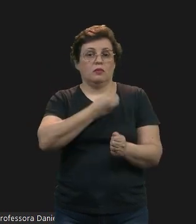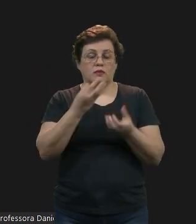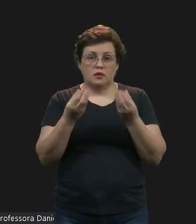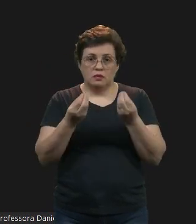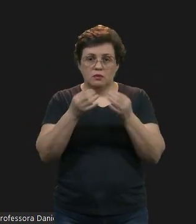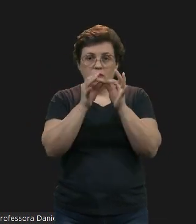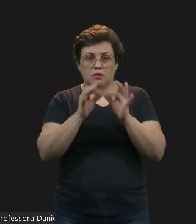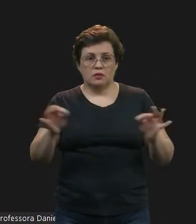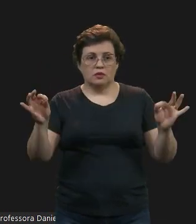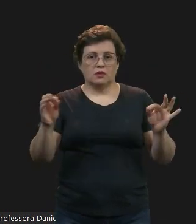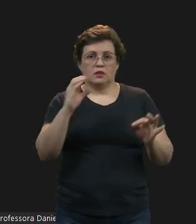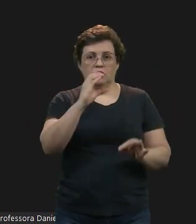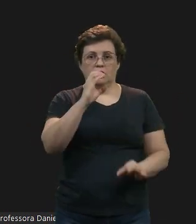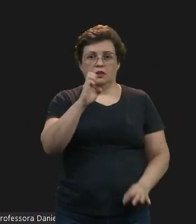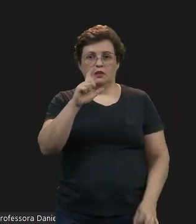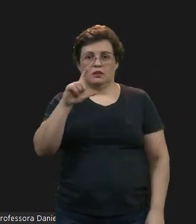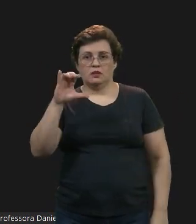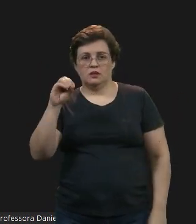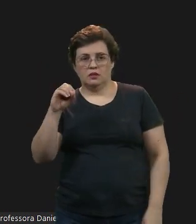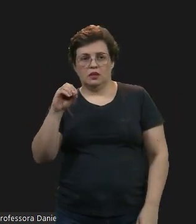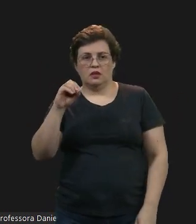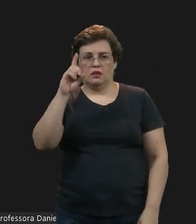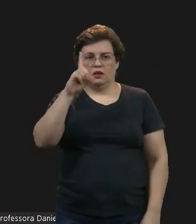simples. Célio, como era irmão,